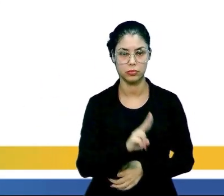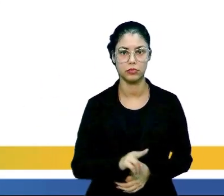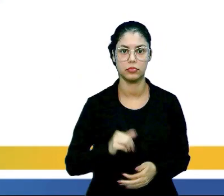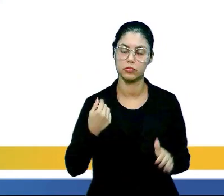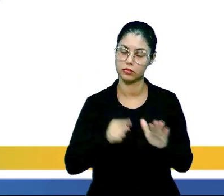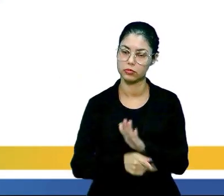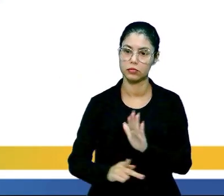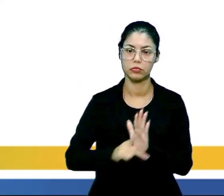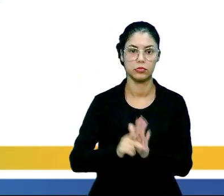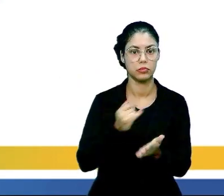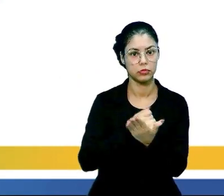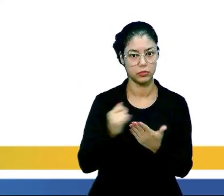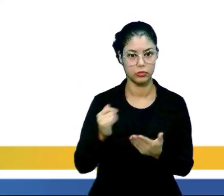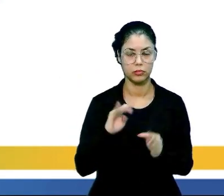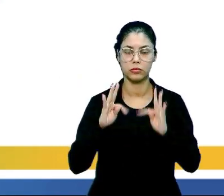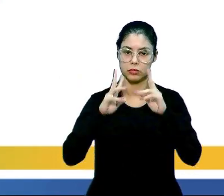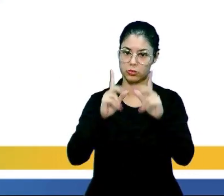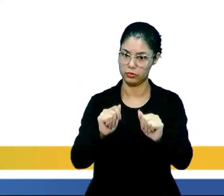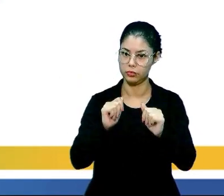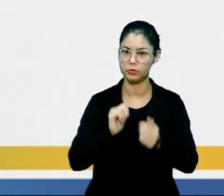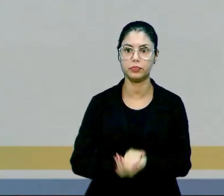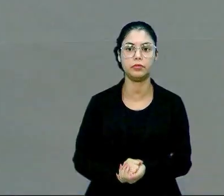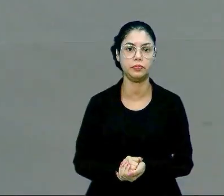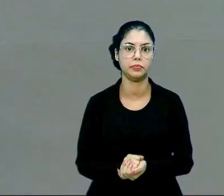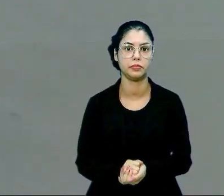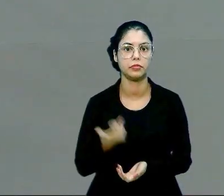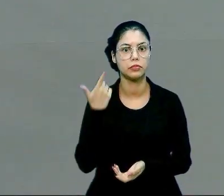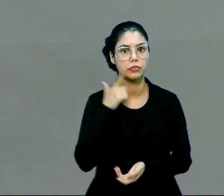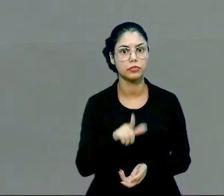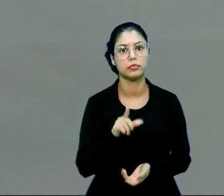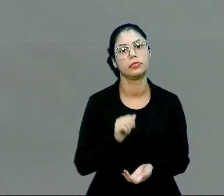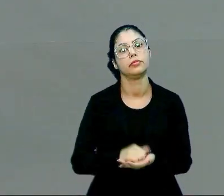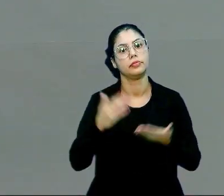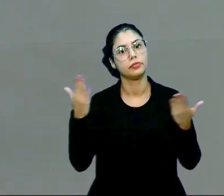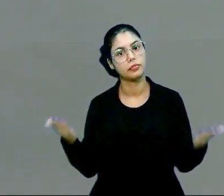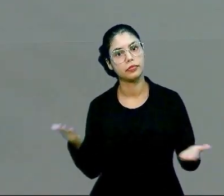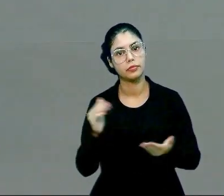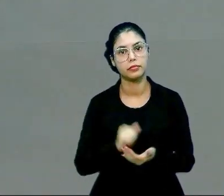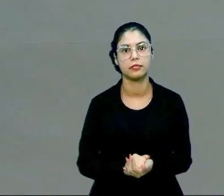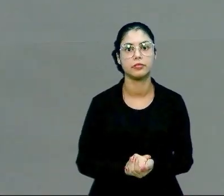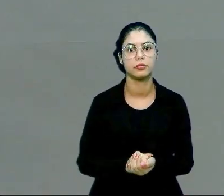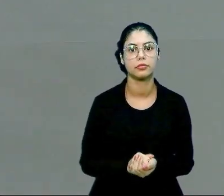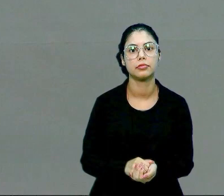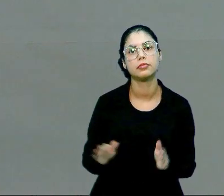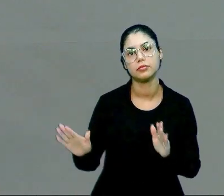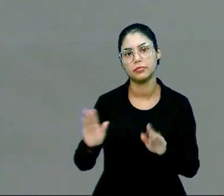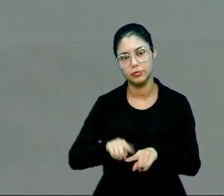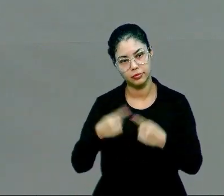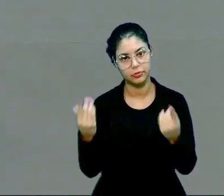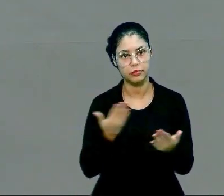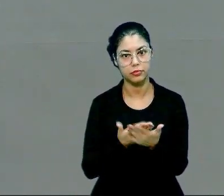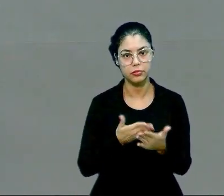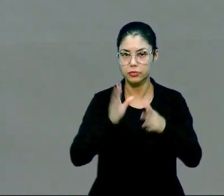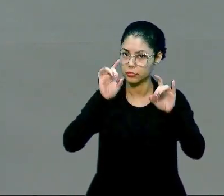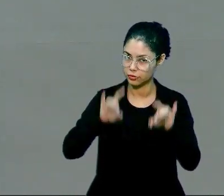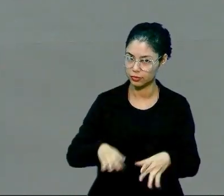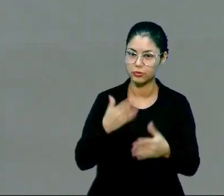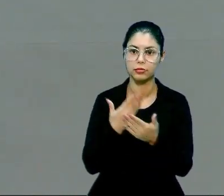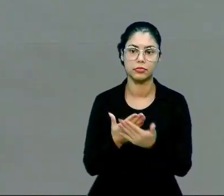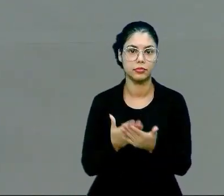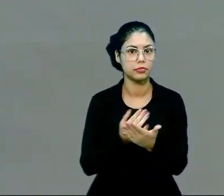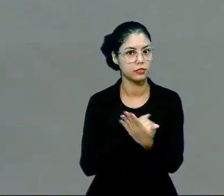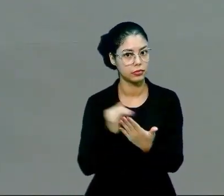né, dentro dessas introduções, todas elas foram alcançadas. E essa, por exemplo, foi mais uma aula e a última aula